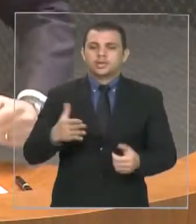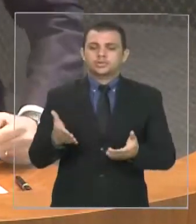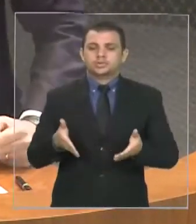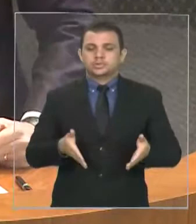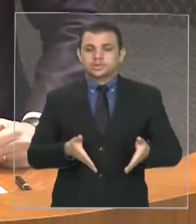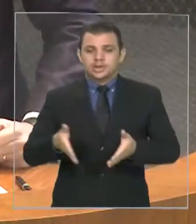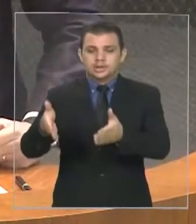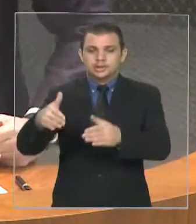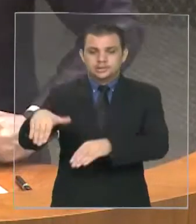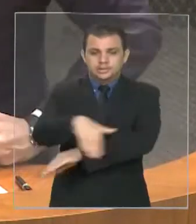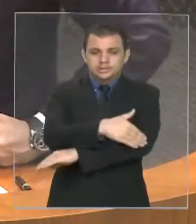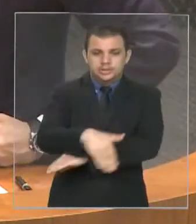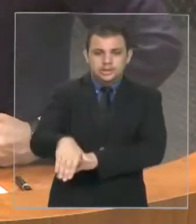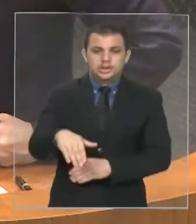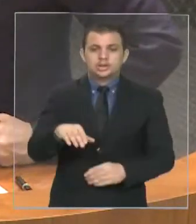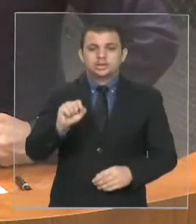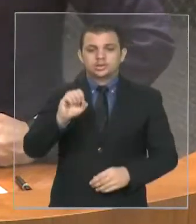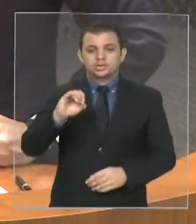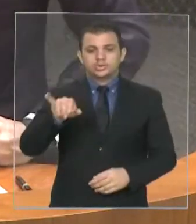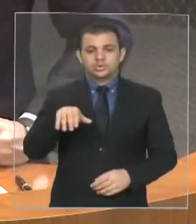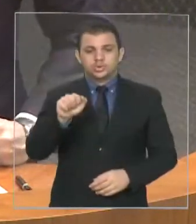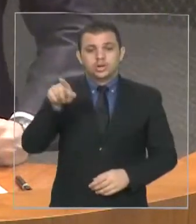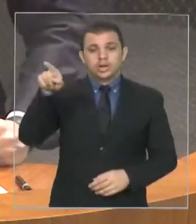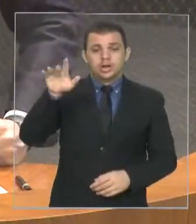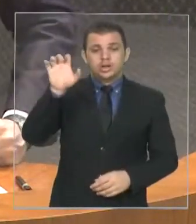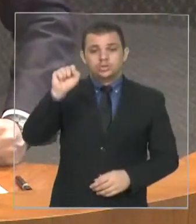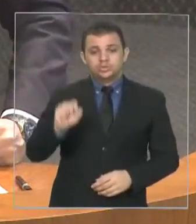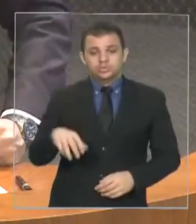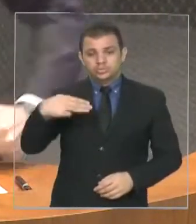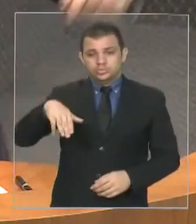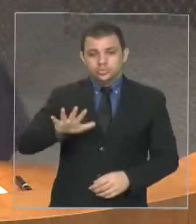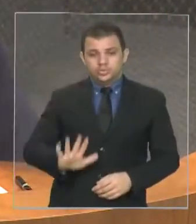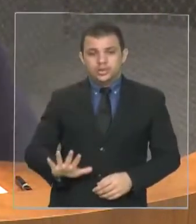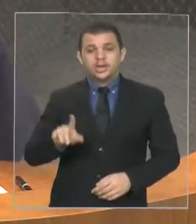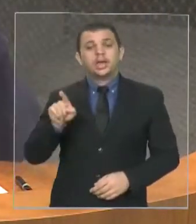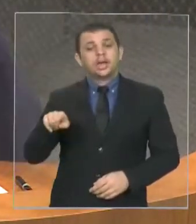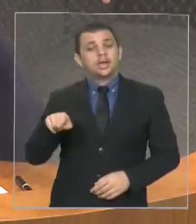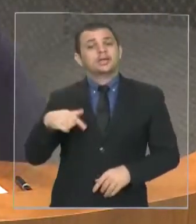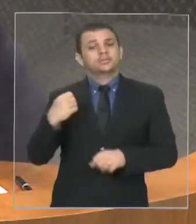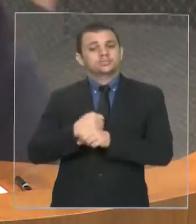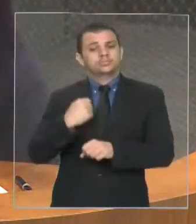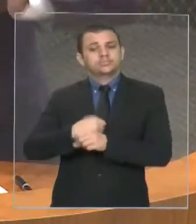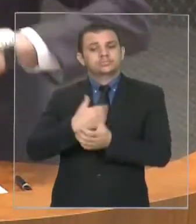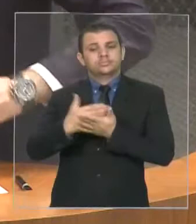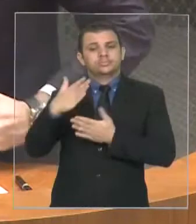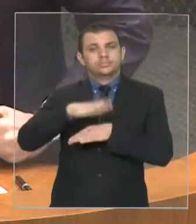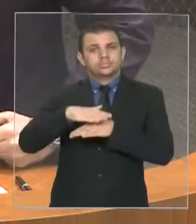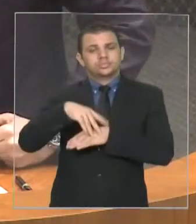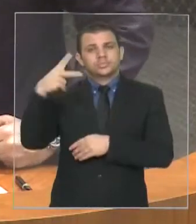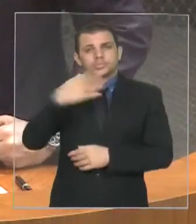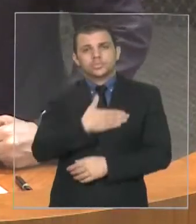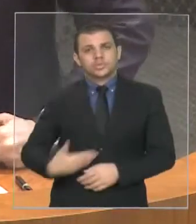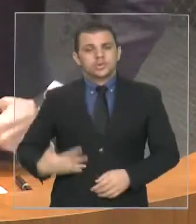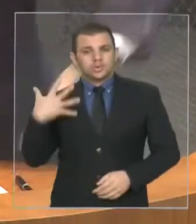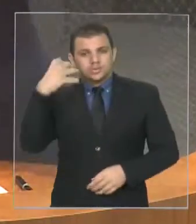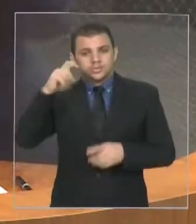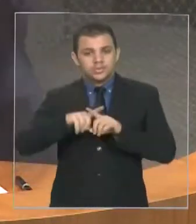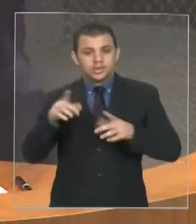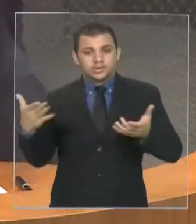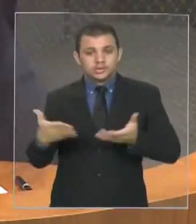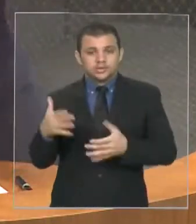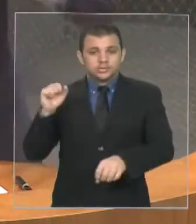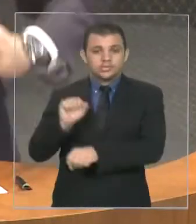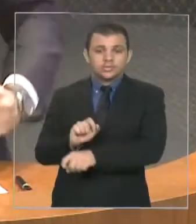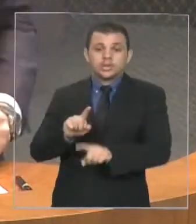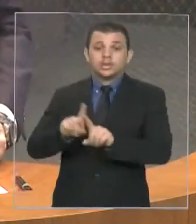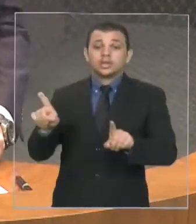Rosiana Sarney e que hoje está inacabada, e que eu fiz aqui nesta casa mesmo, uma audiência pública, e que